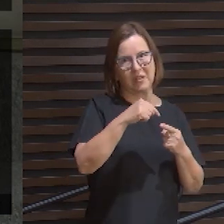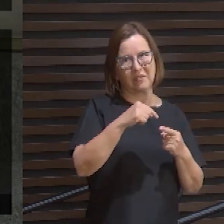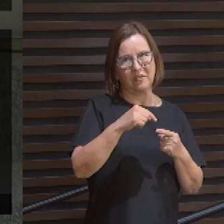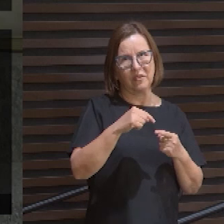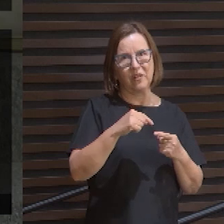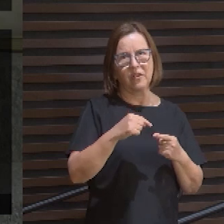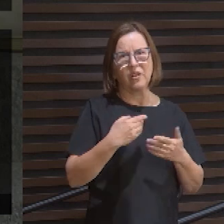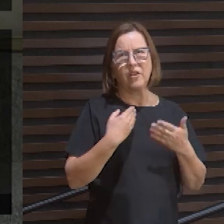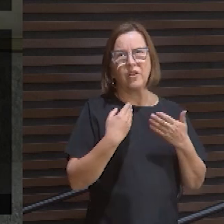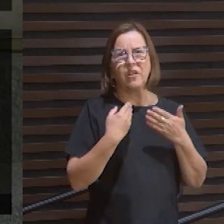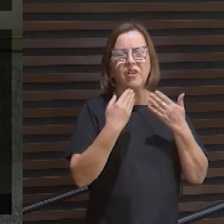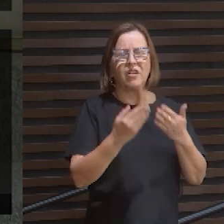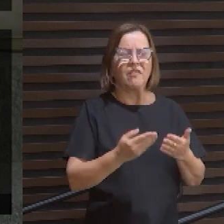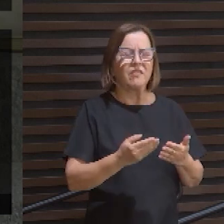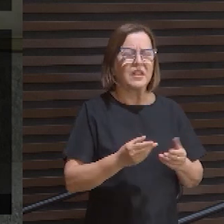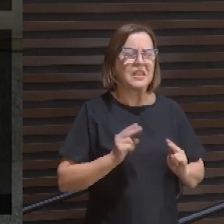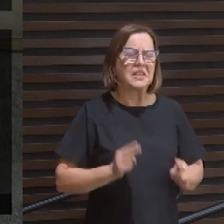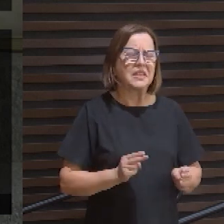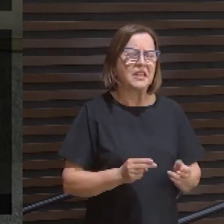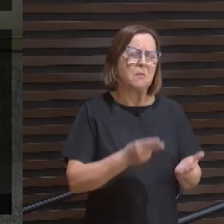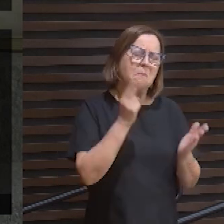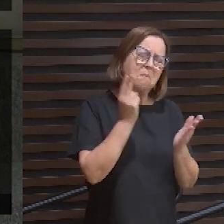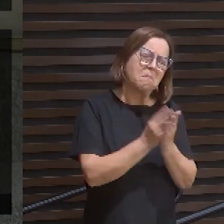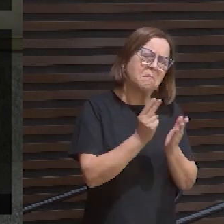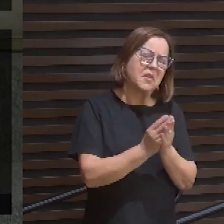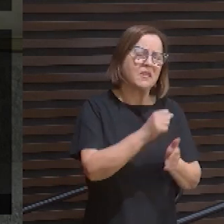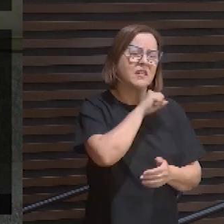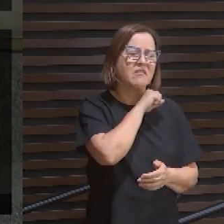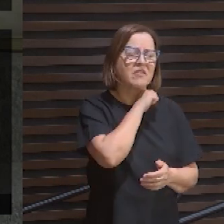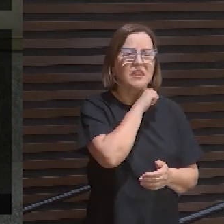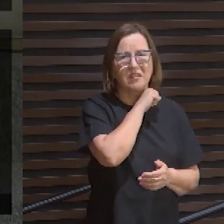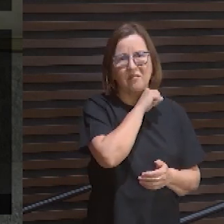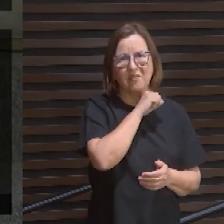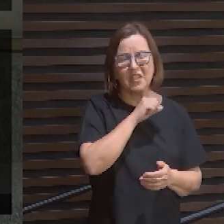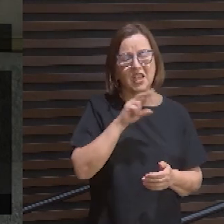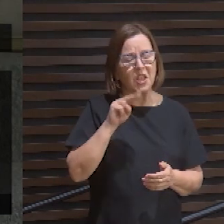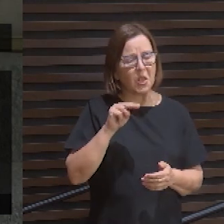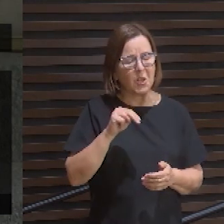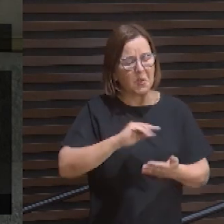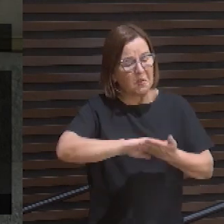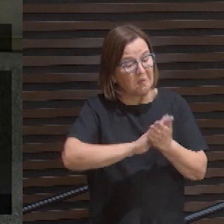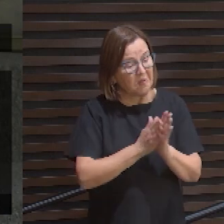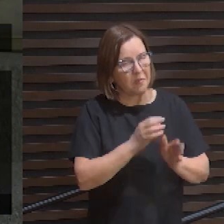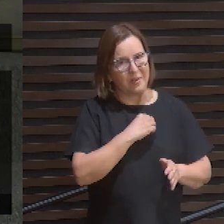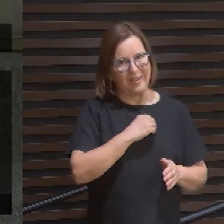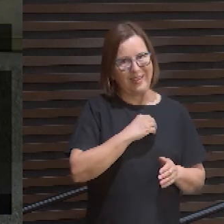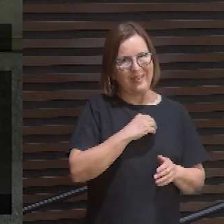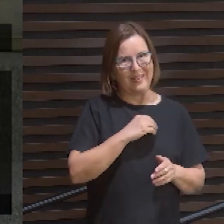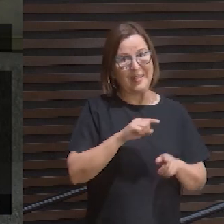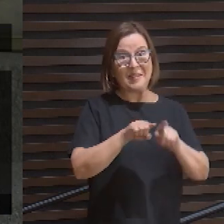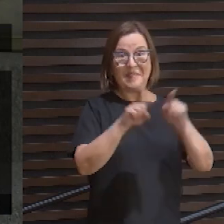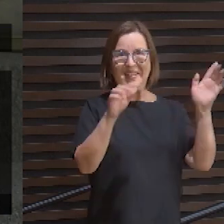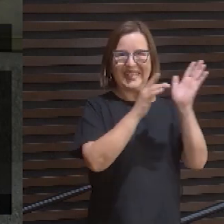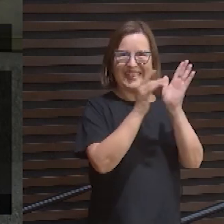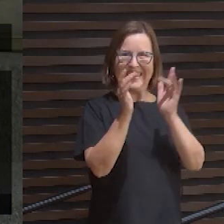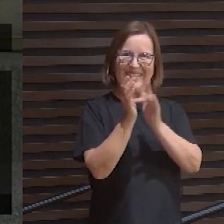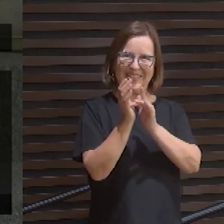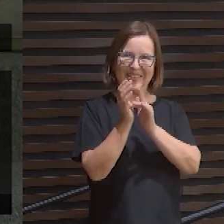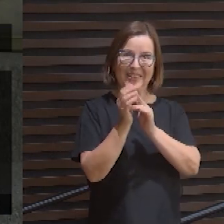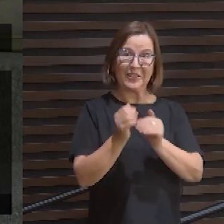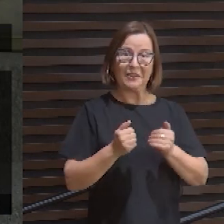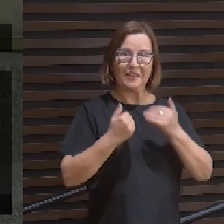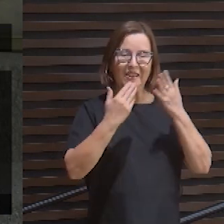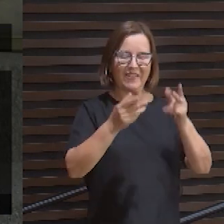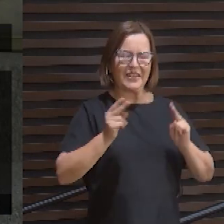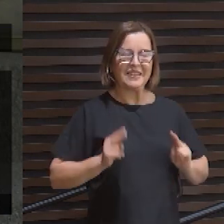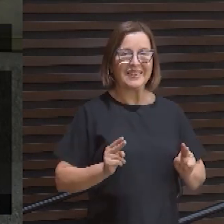os mesmos sacrifícios que nunca jamais podem remover pecados. Jesus, porém, tendo oferecido